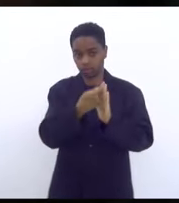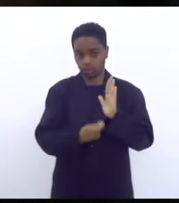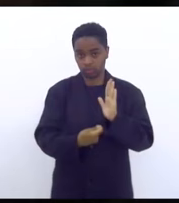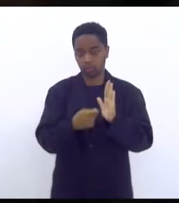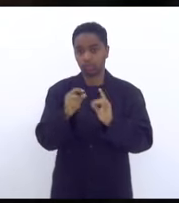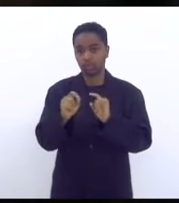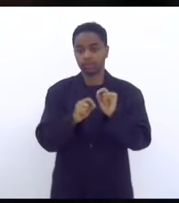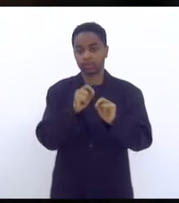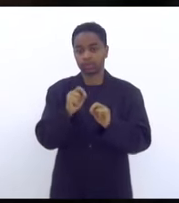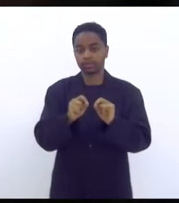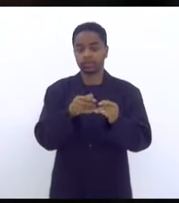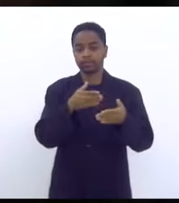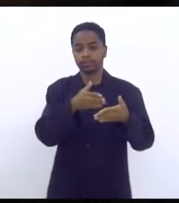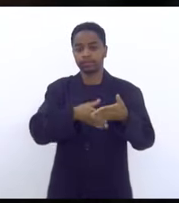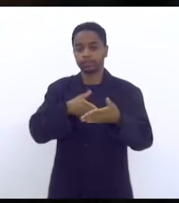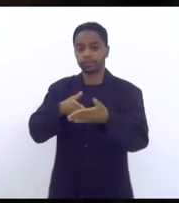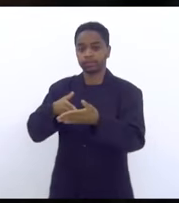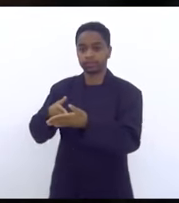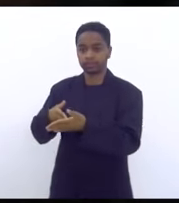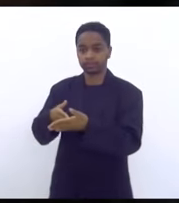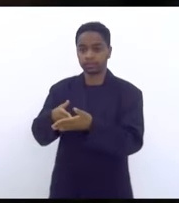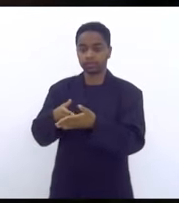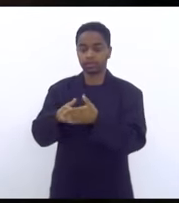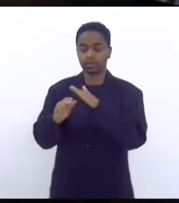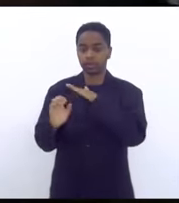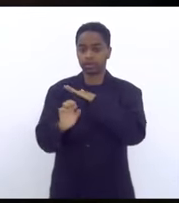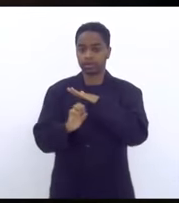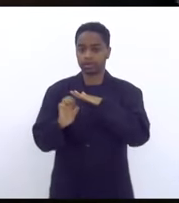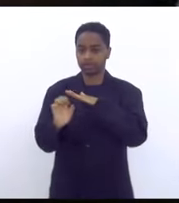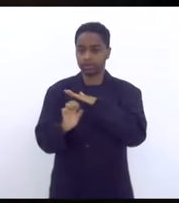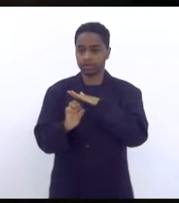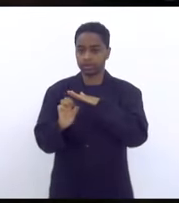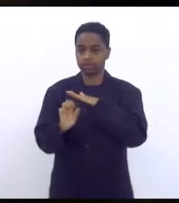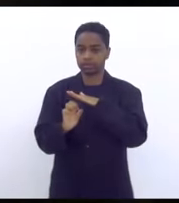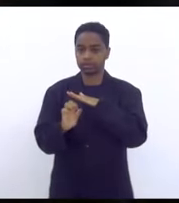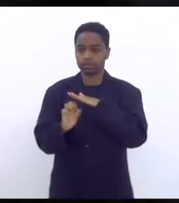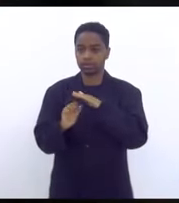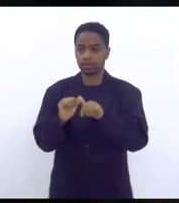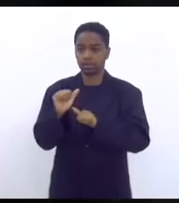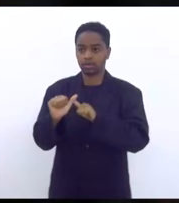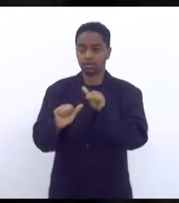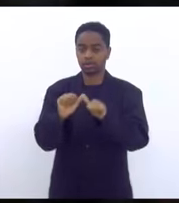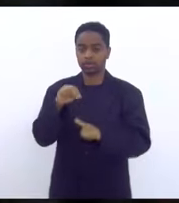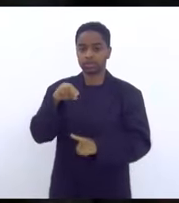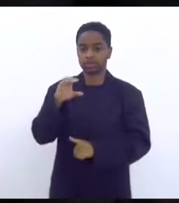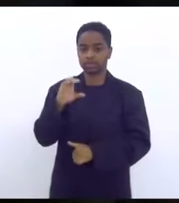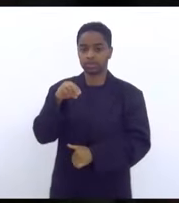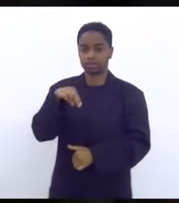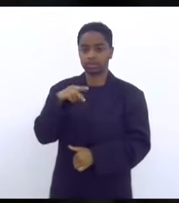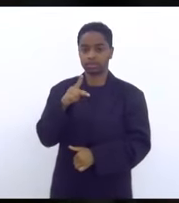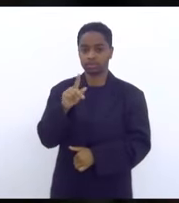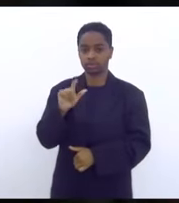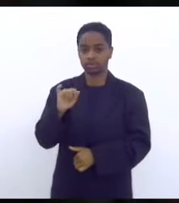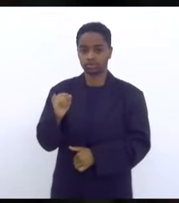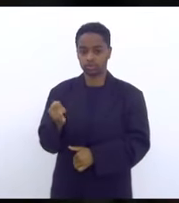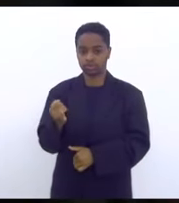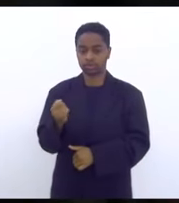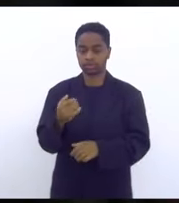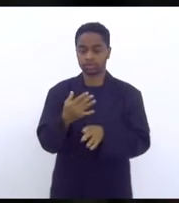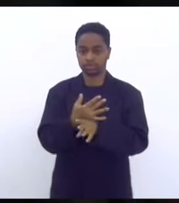foi o impeditivo de uma empresa mudar o CNPJ de um município para